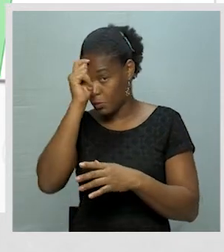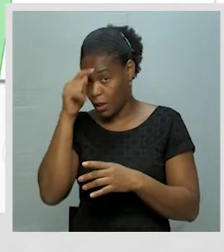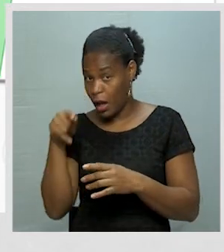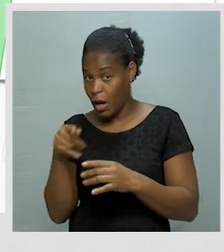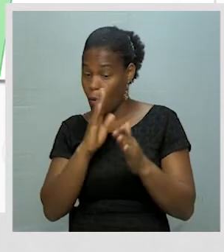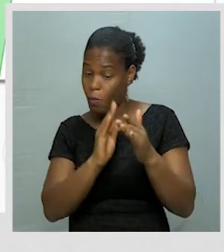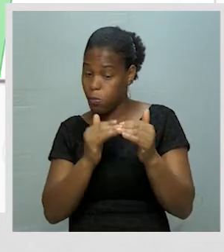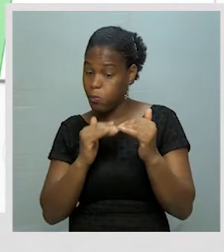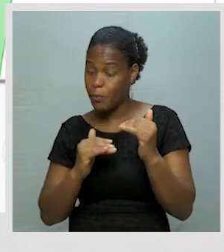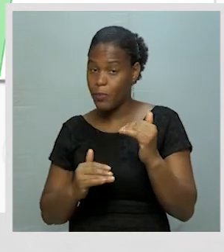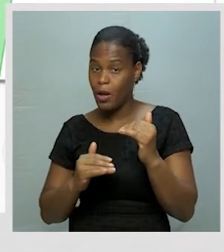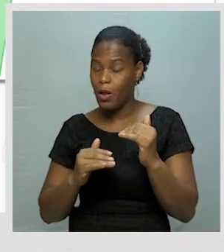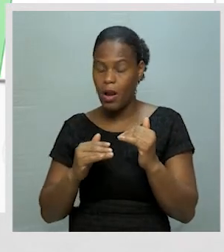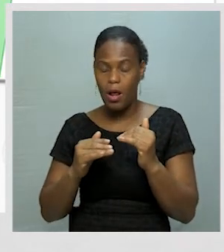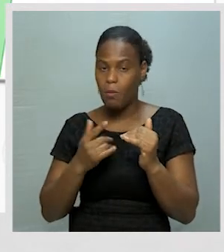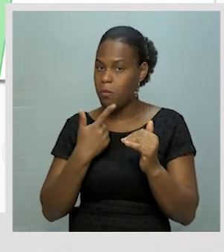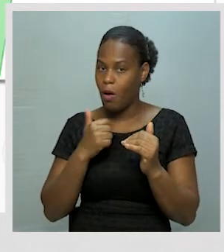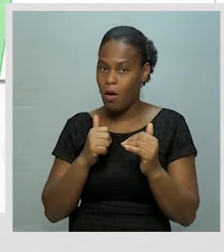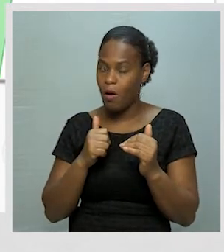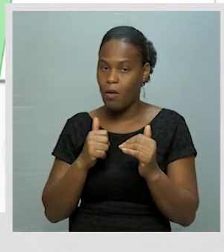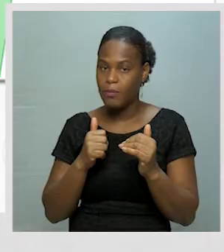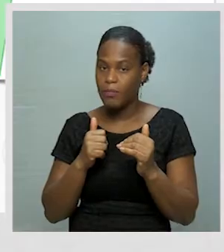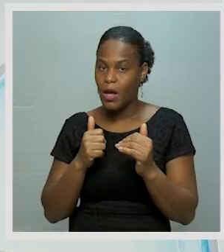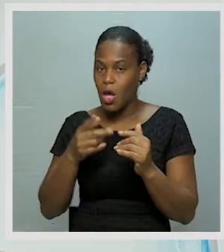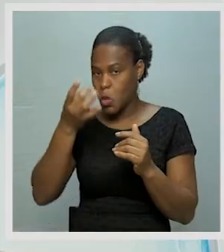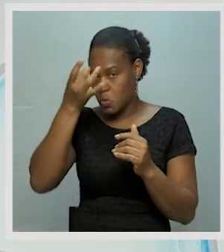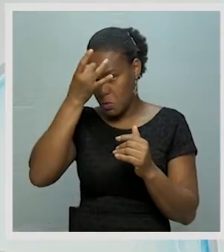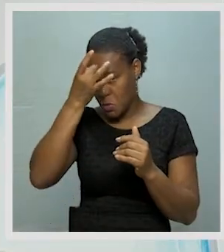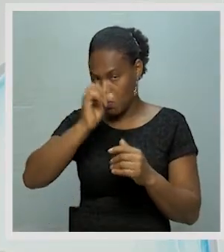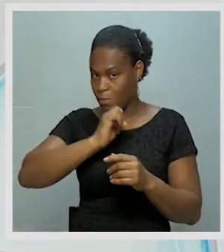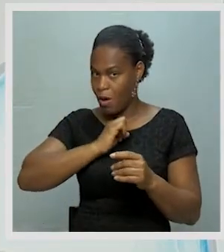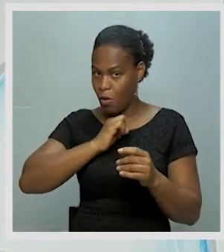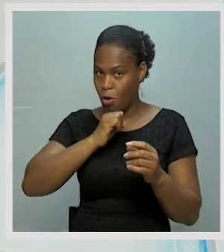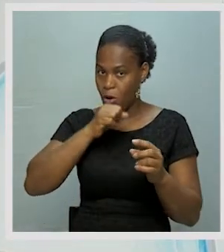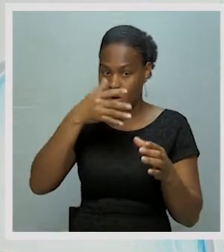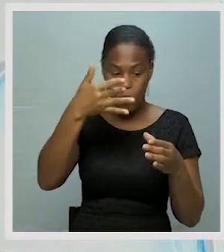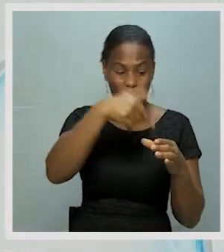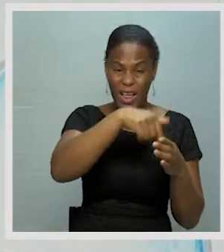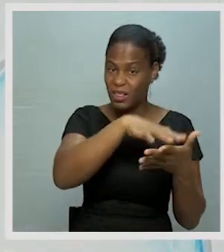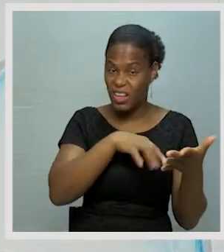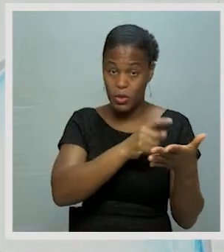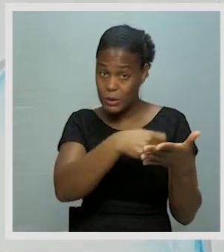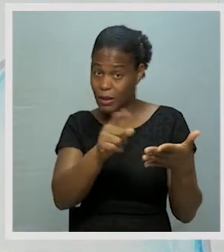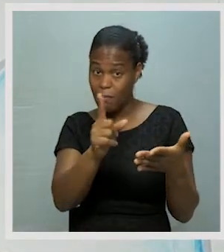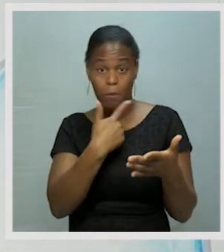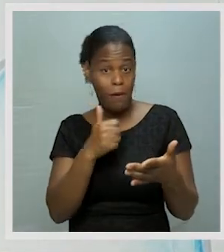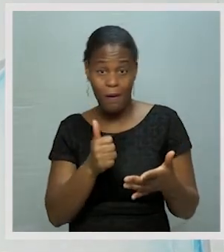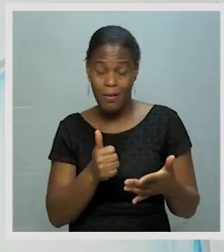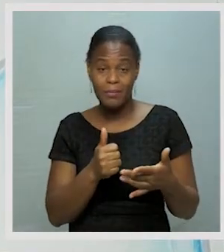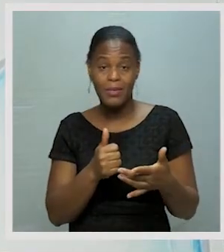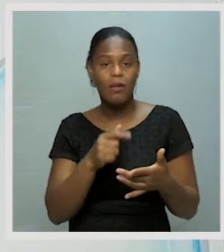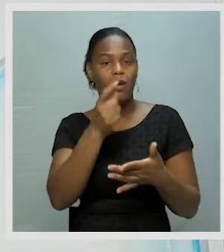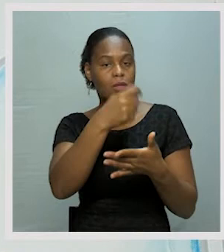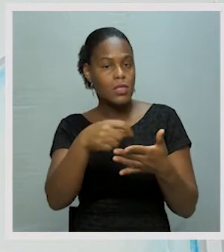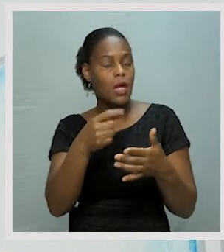evitando imitações, intromissões pessoais. Portanto, muita atenção nisto, tomem isto boa nota, eu sei que